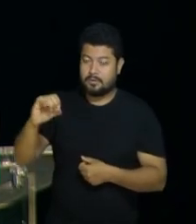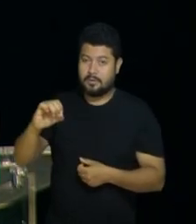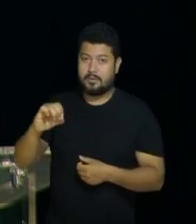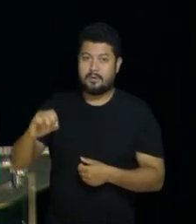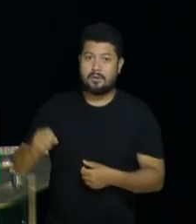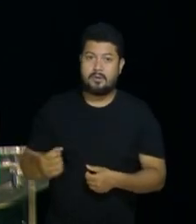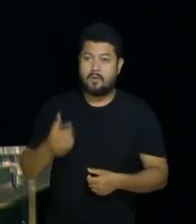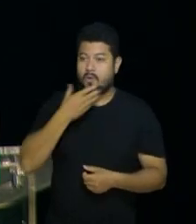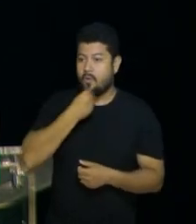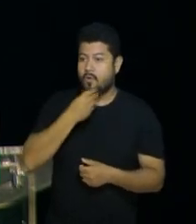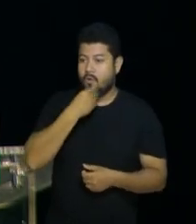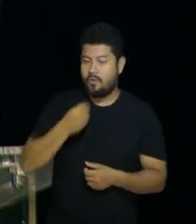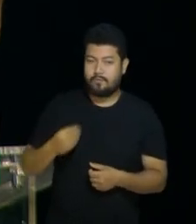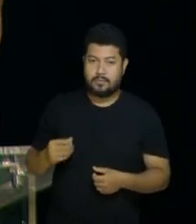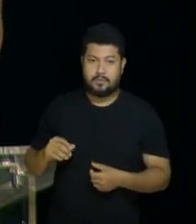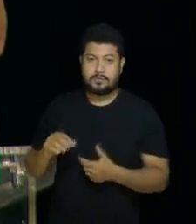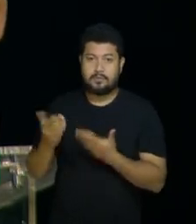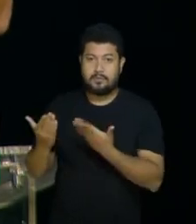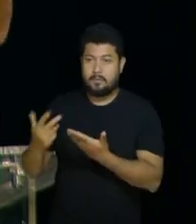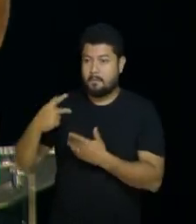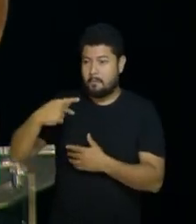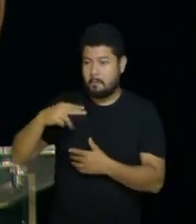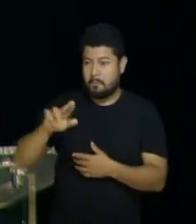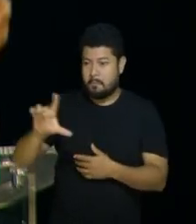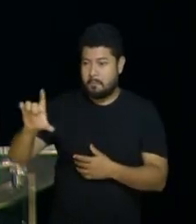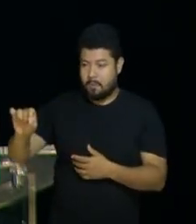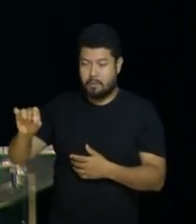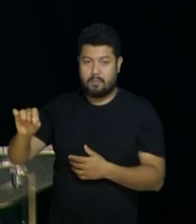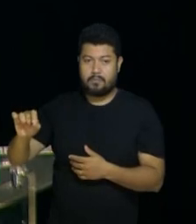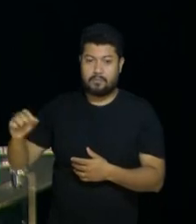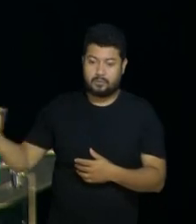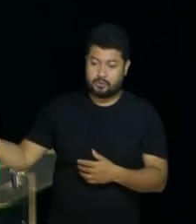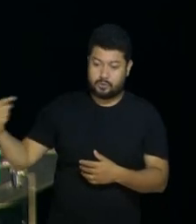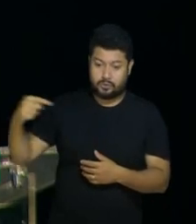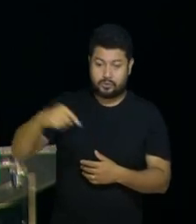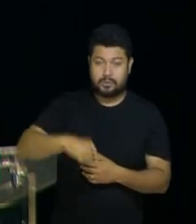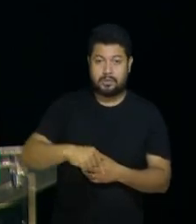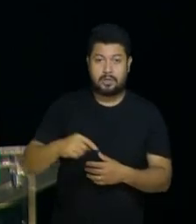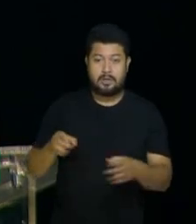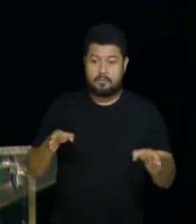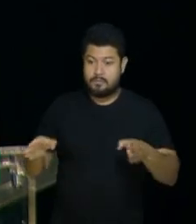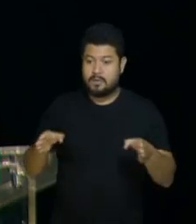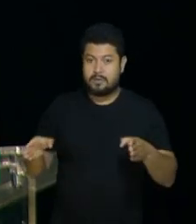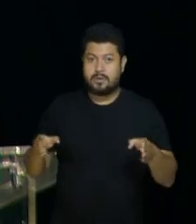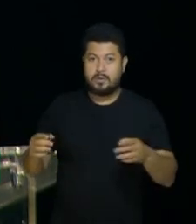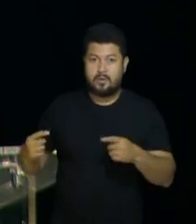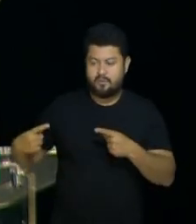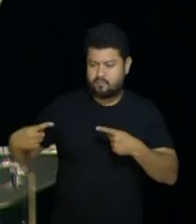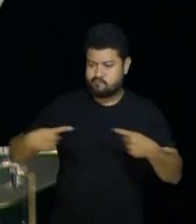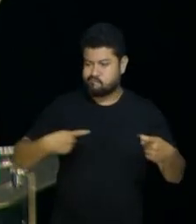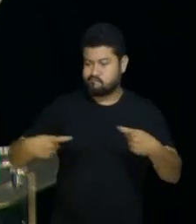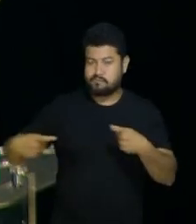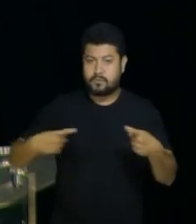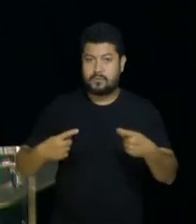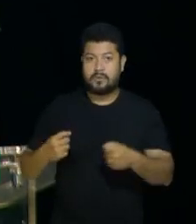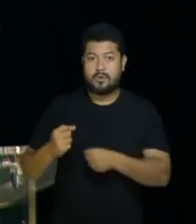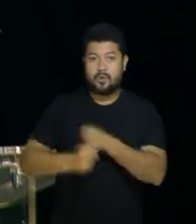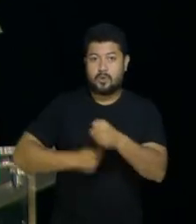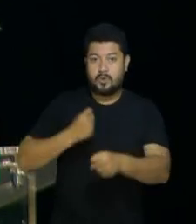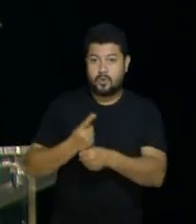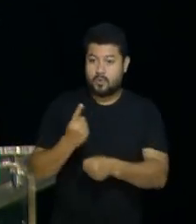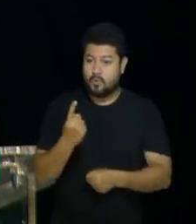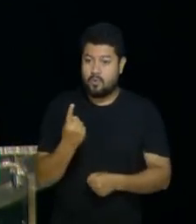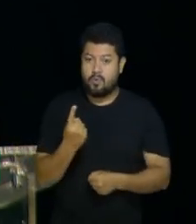uma batalha na qual ele, durante um ano, resistiu com um efetivo